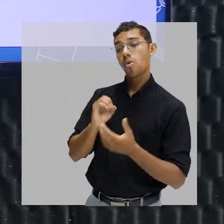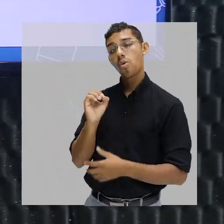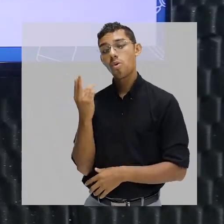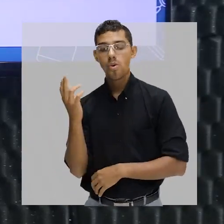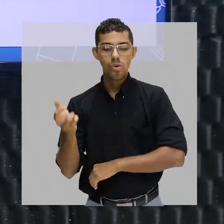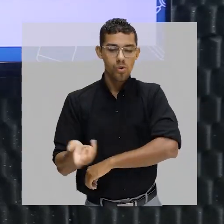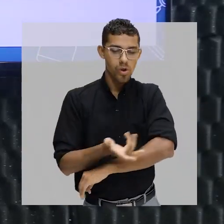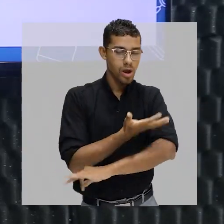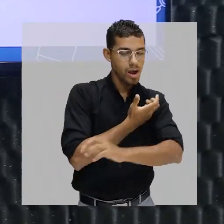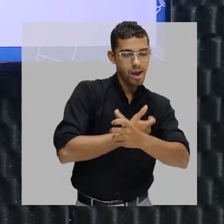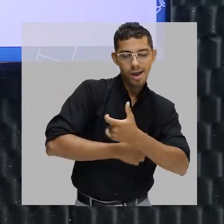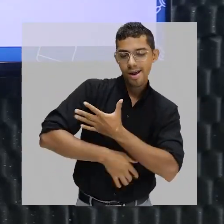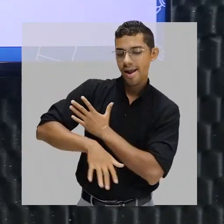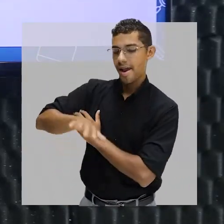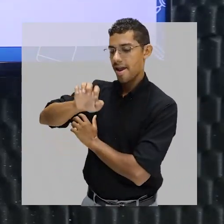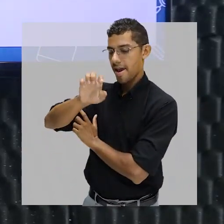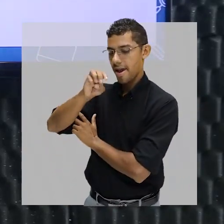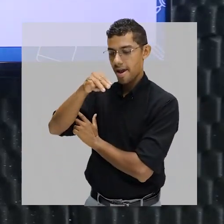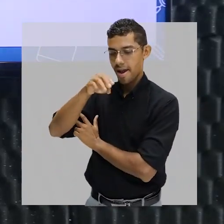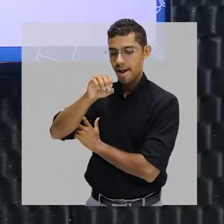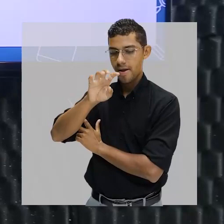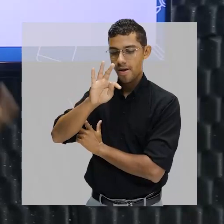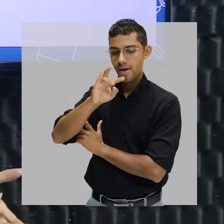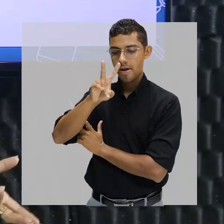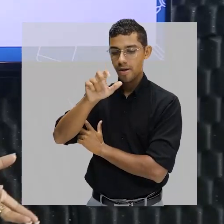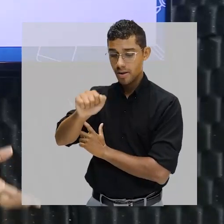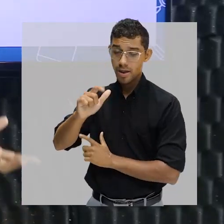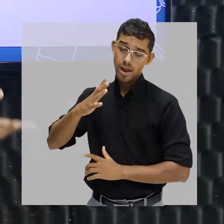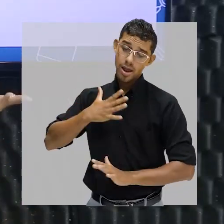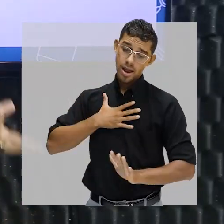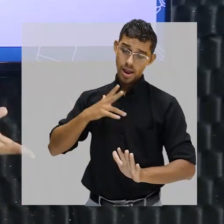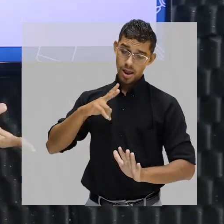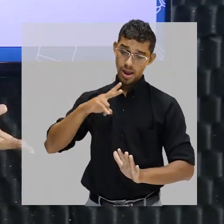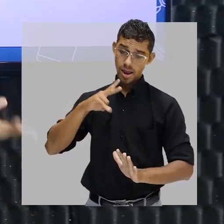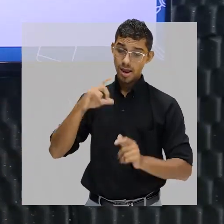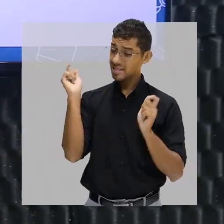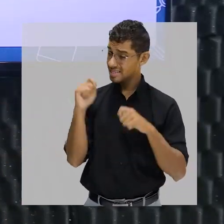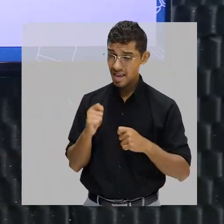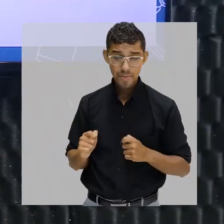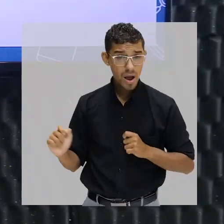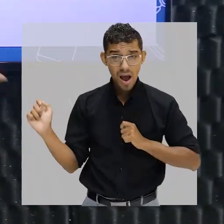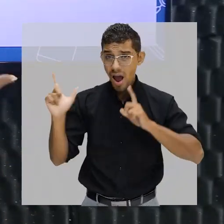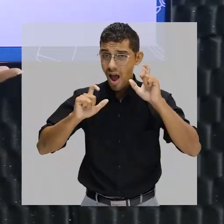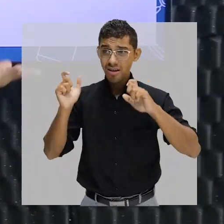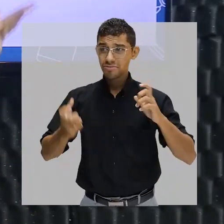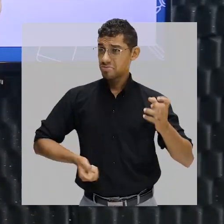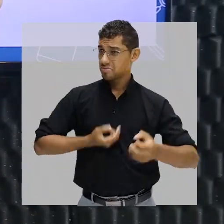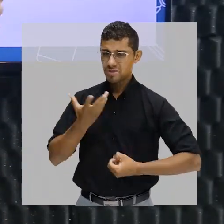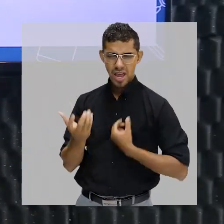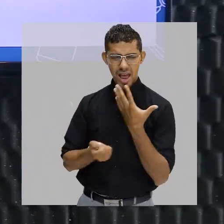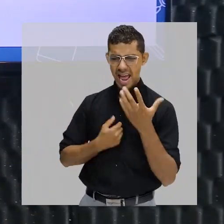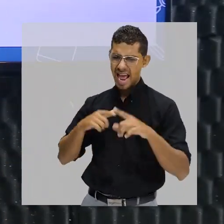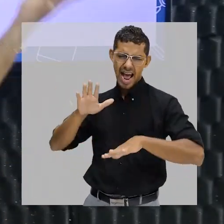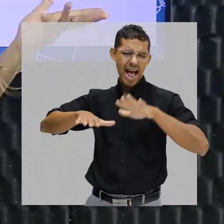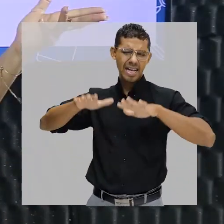emotiva. Eu, particularmente, na minha maneira de falar, sou muito expressiva. Eu faço gestos, às vezes eu represento,